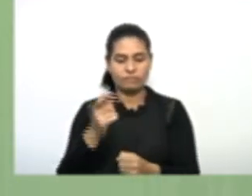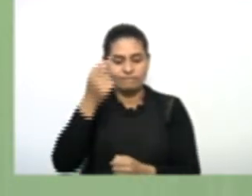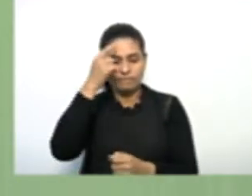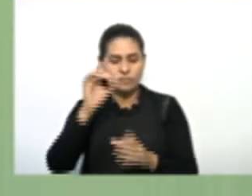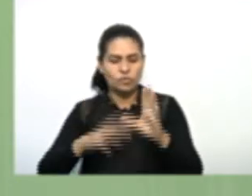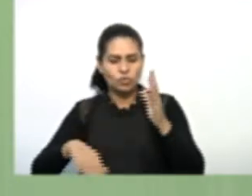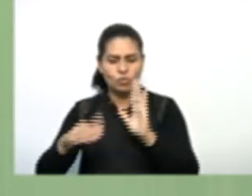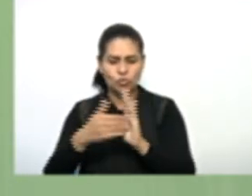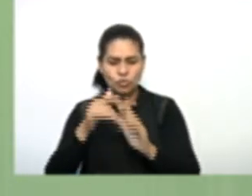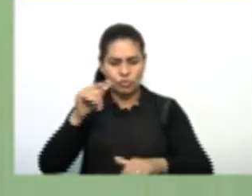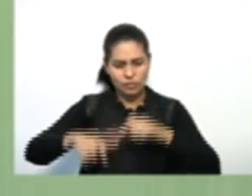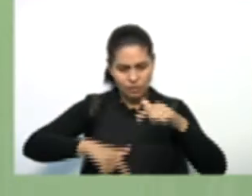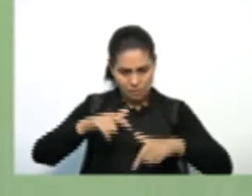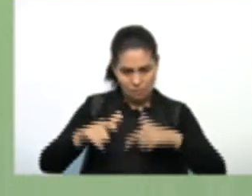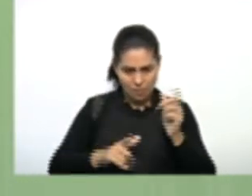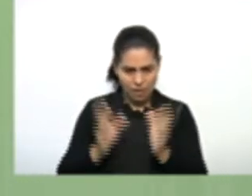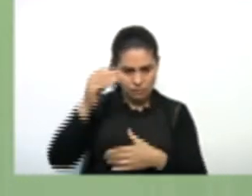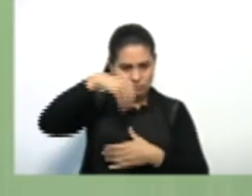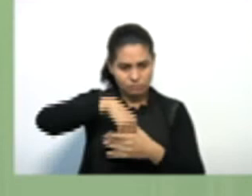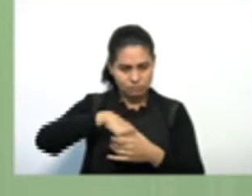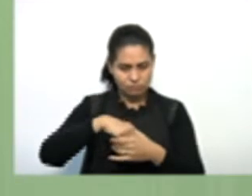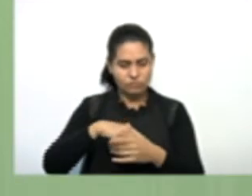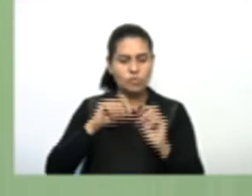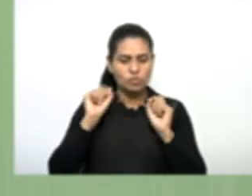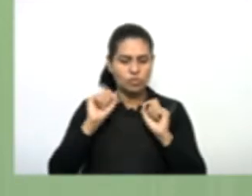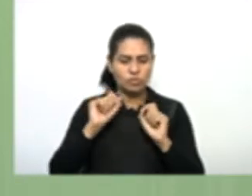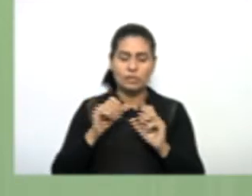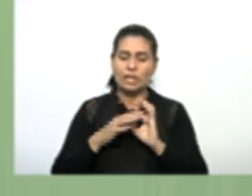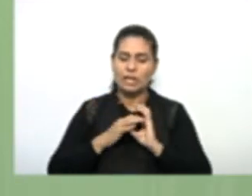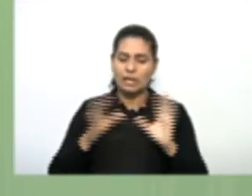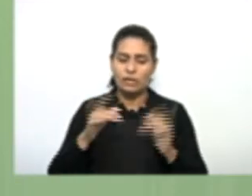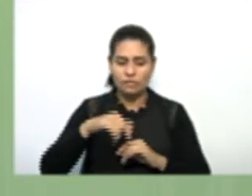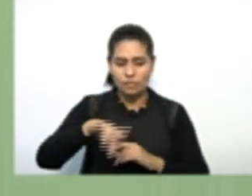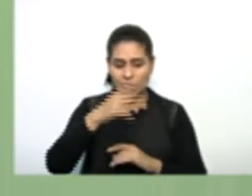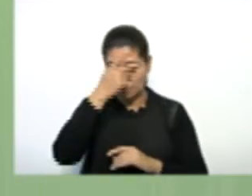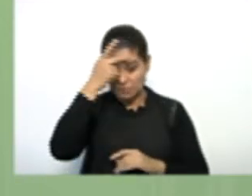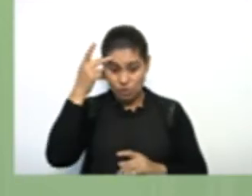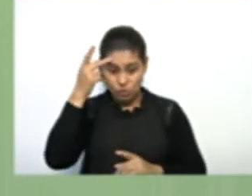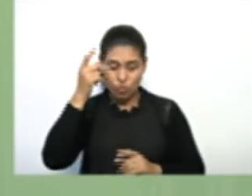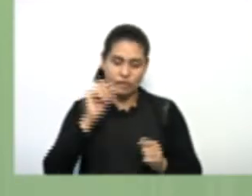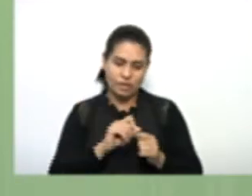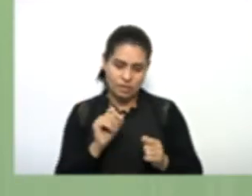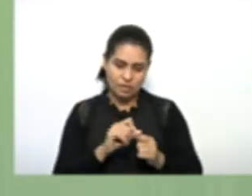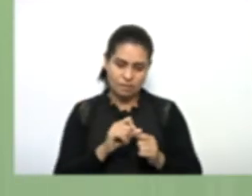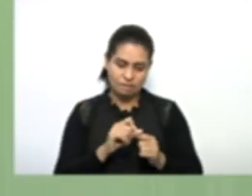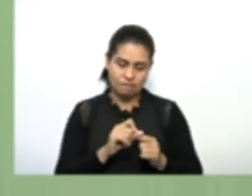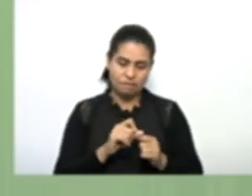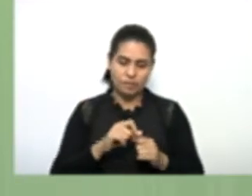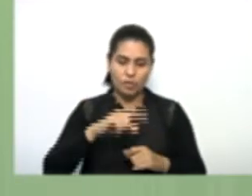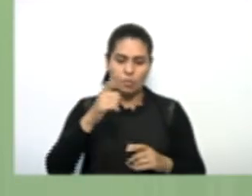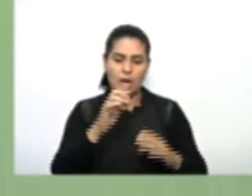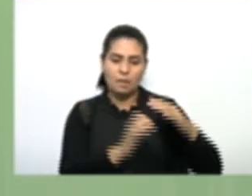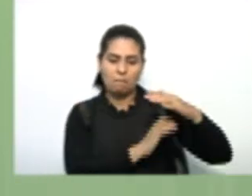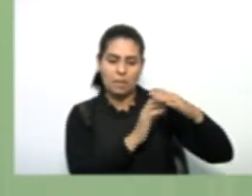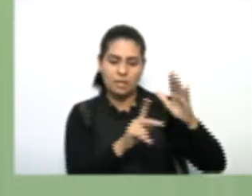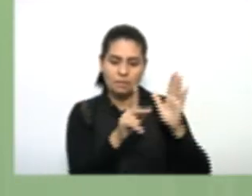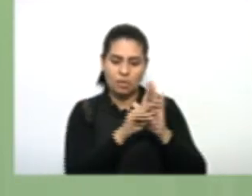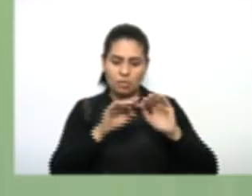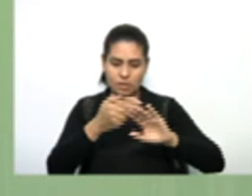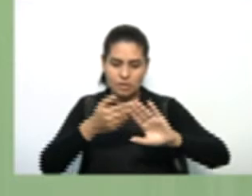seus esforços em suas atividades essenciais, deixando para terceiros a responsabilidade pela